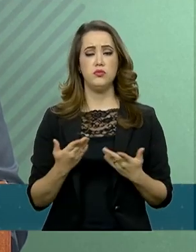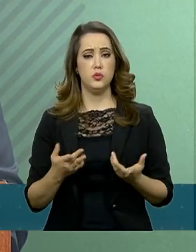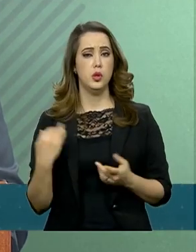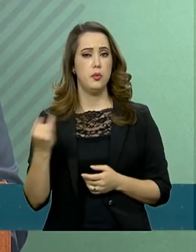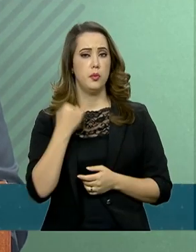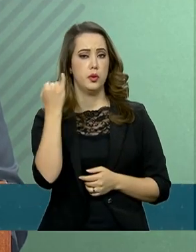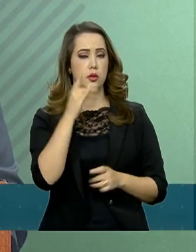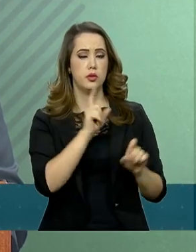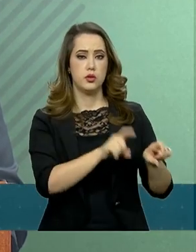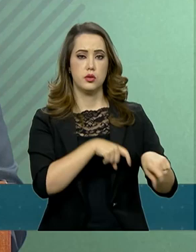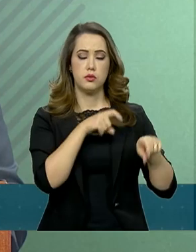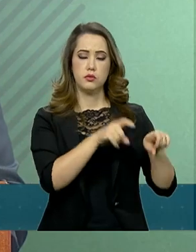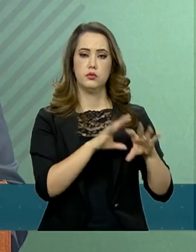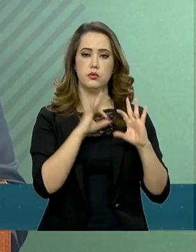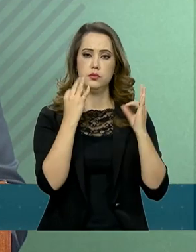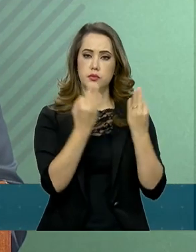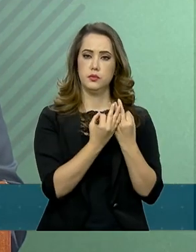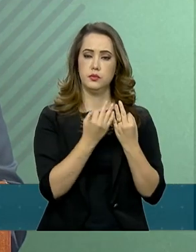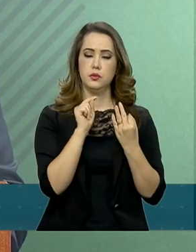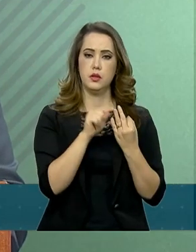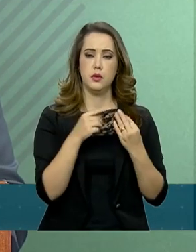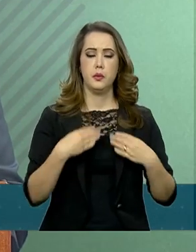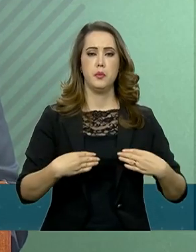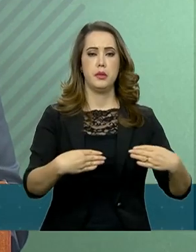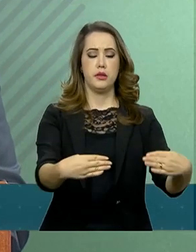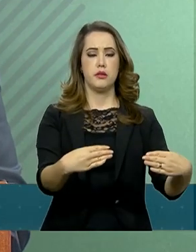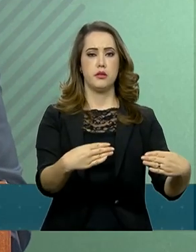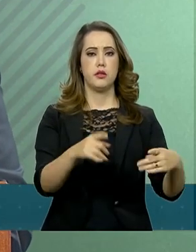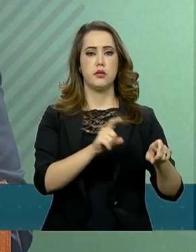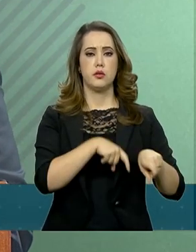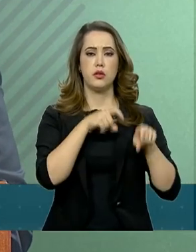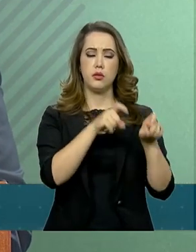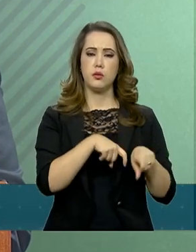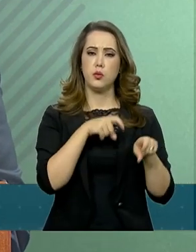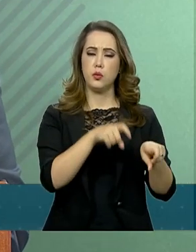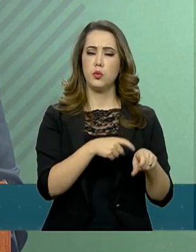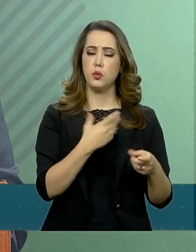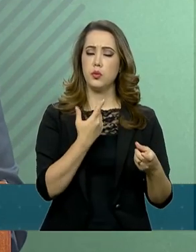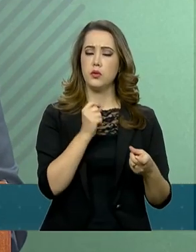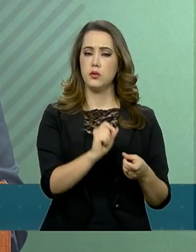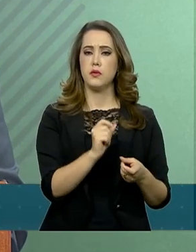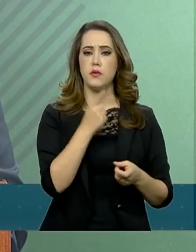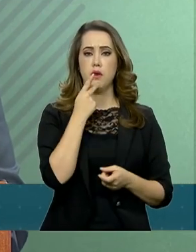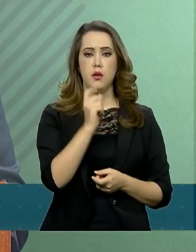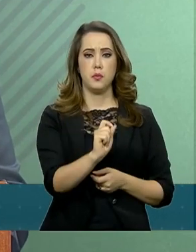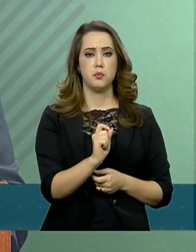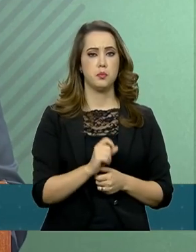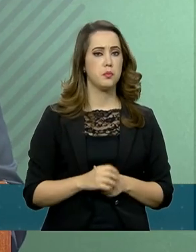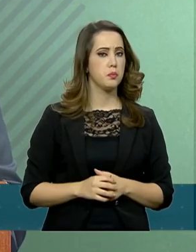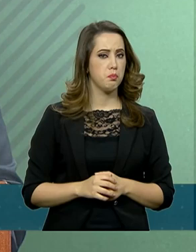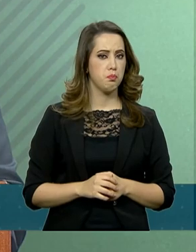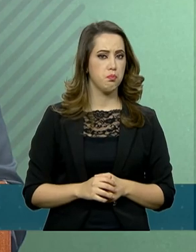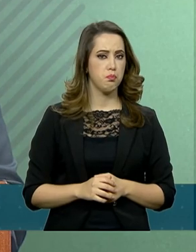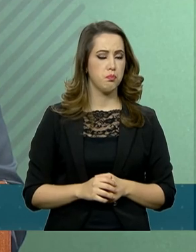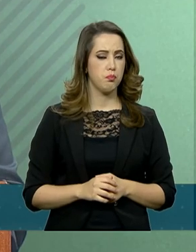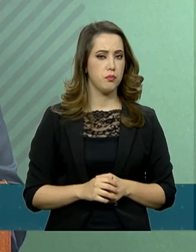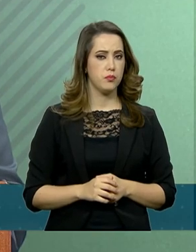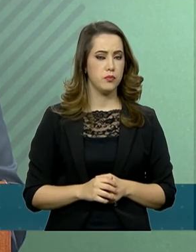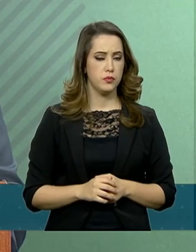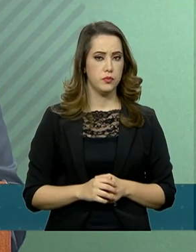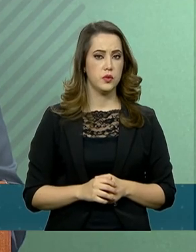da agricultura familiar o ministério da agricultura pecuária e abastecimento vem dando